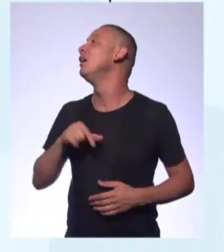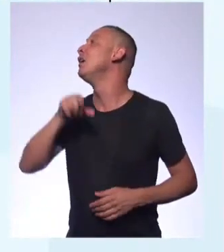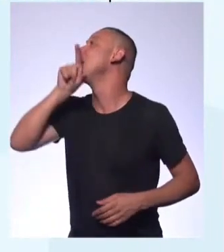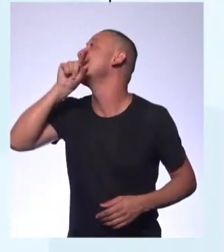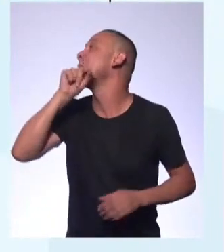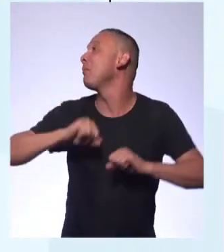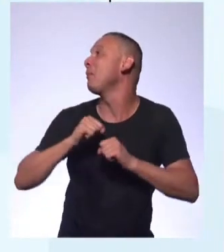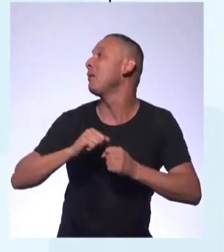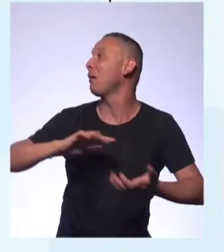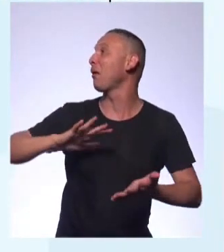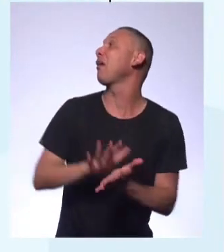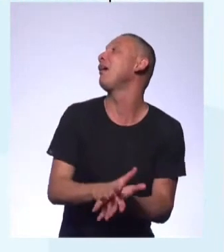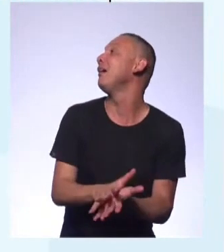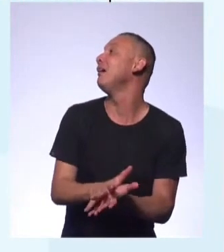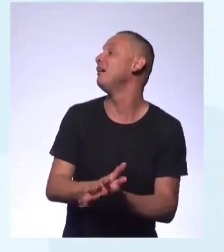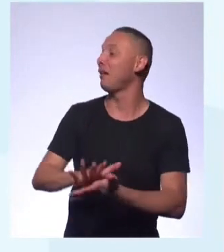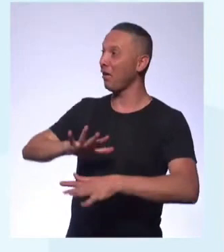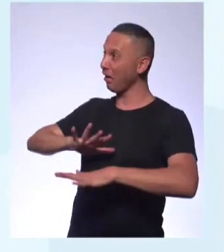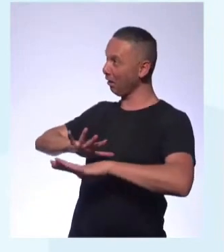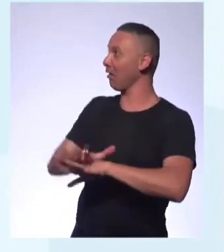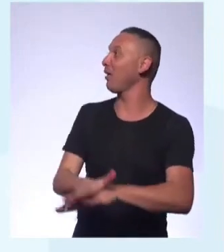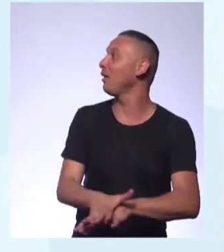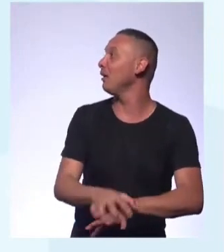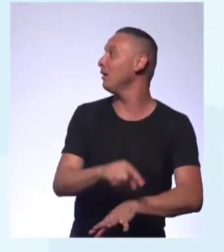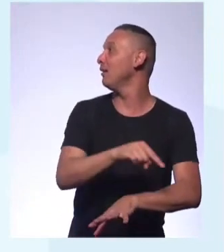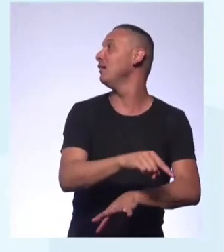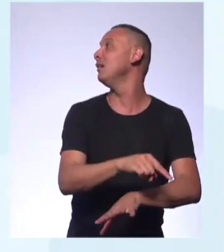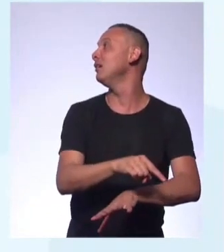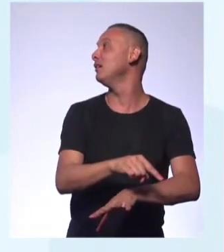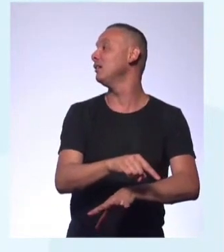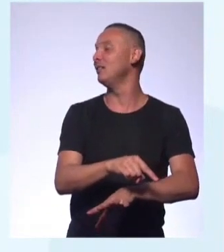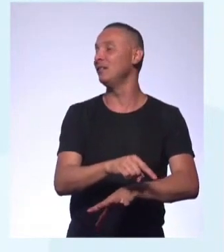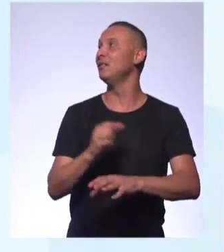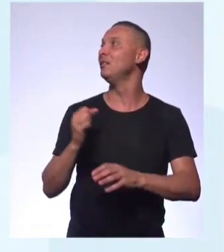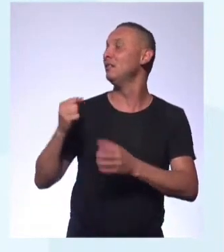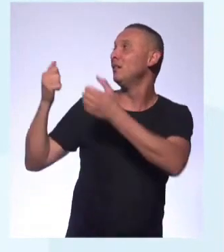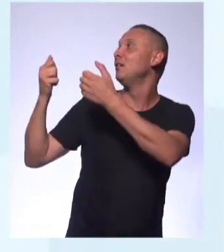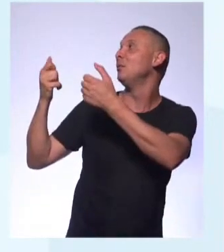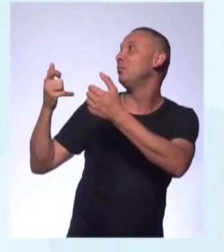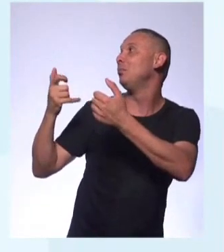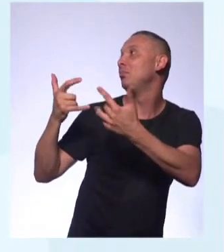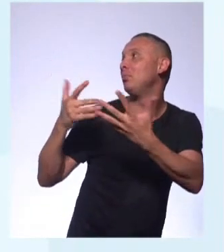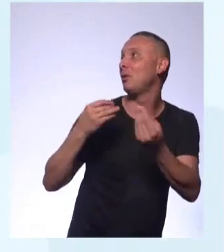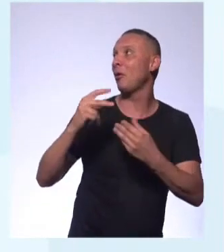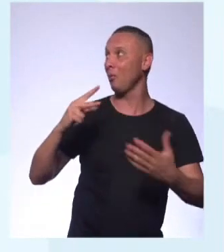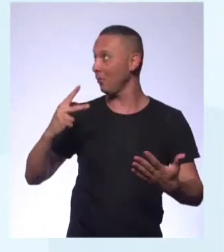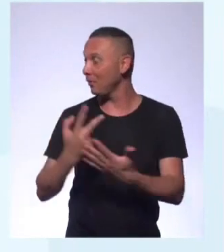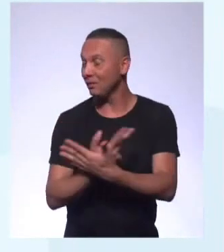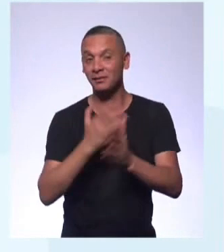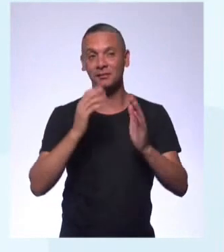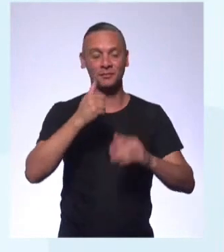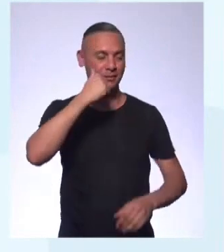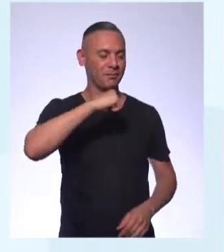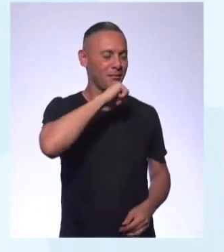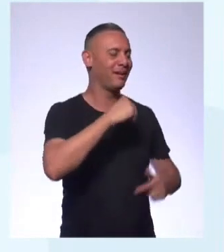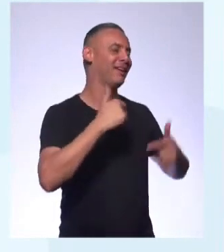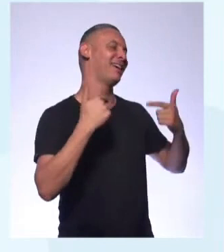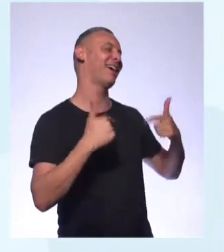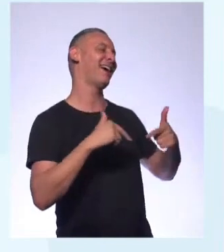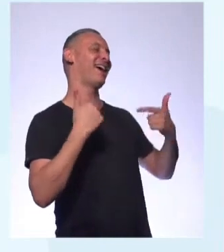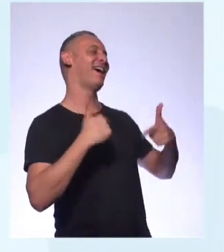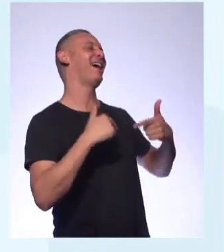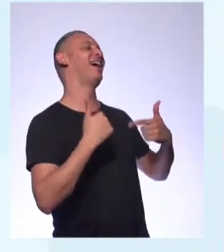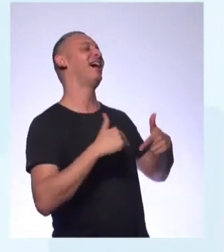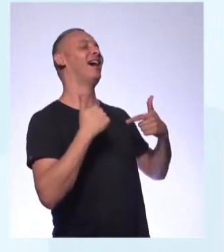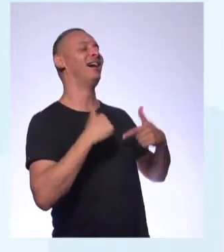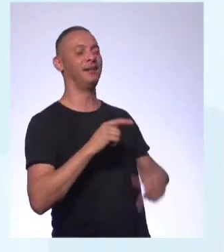um pinto, com o pé. E contei como o caso se havia passado. Minha mãe riu-se, deu-me um